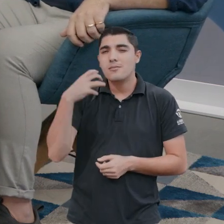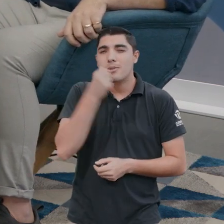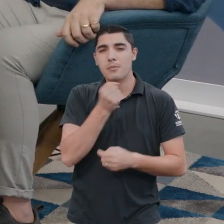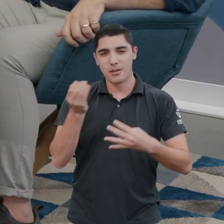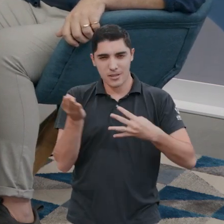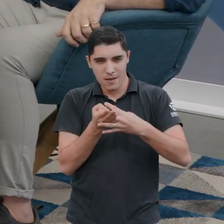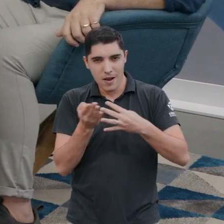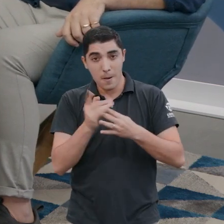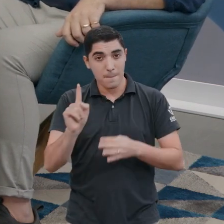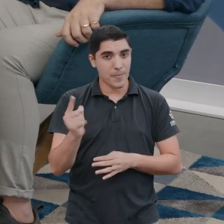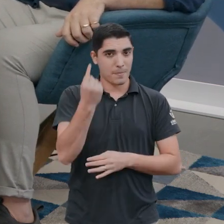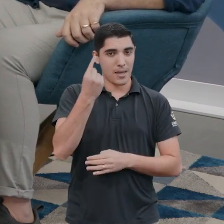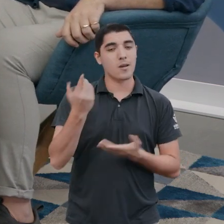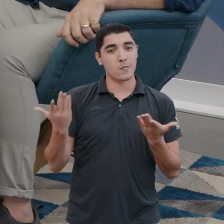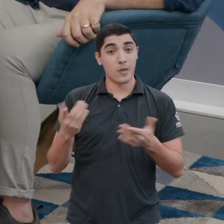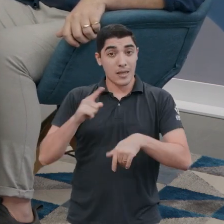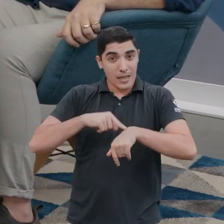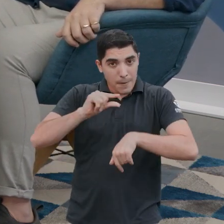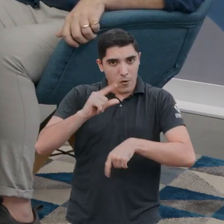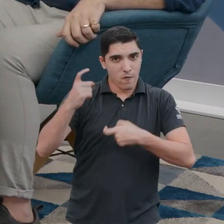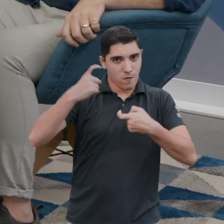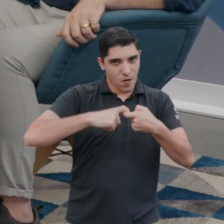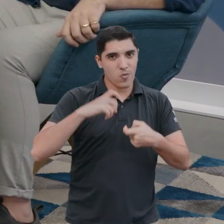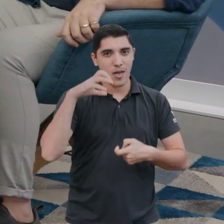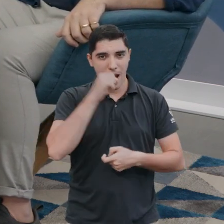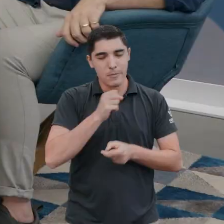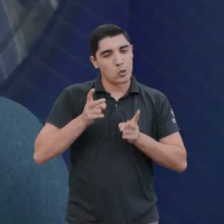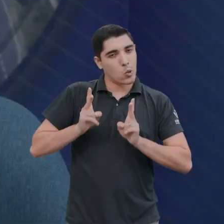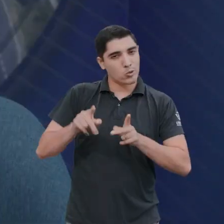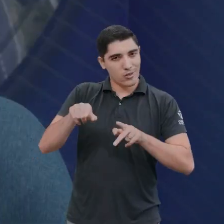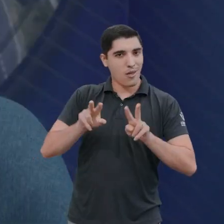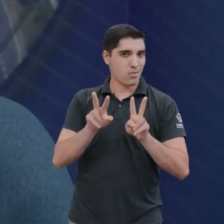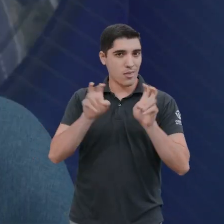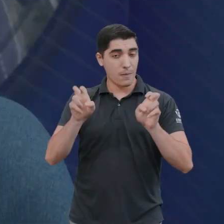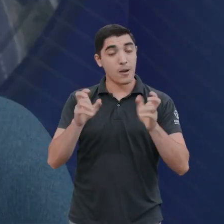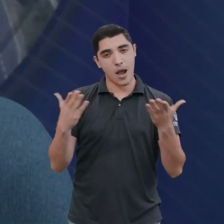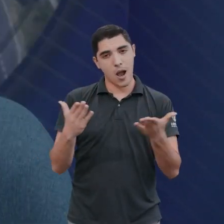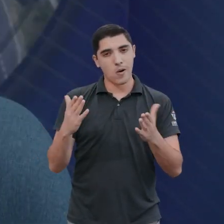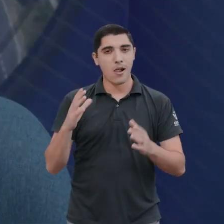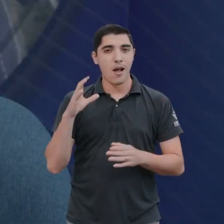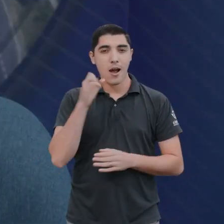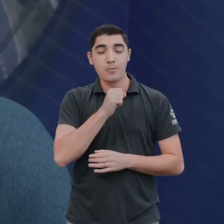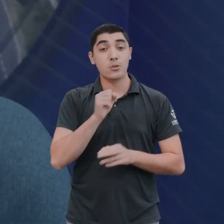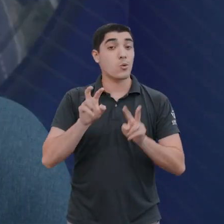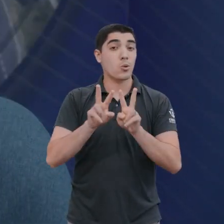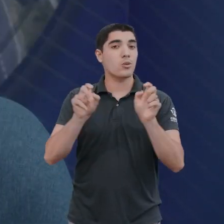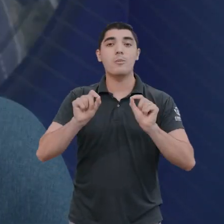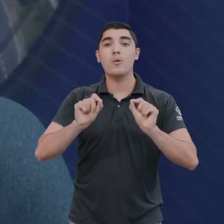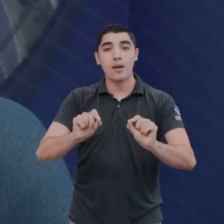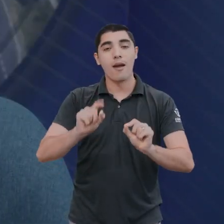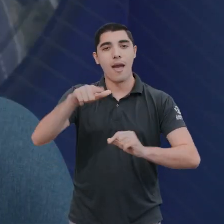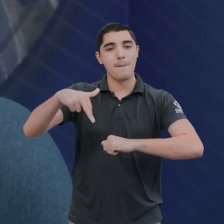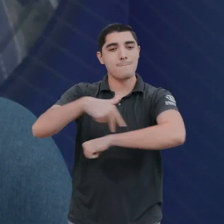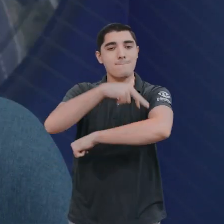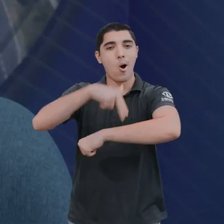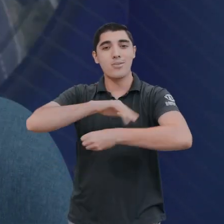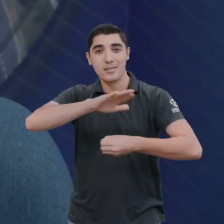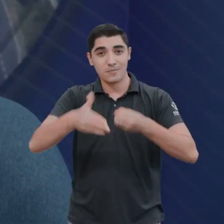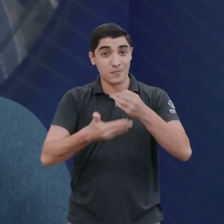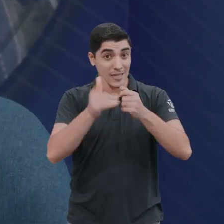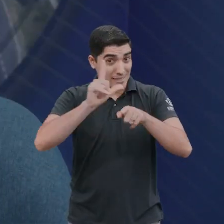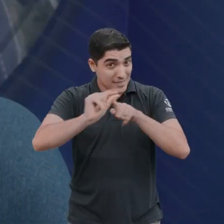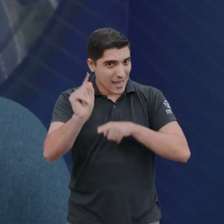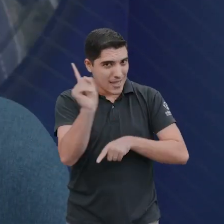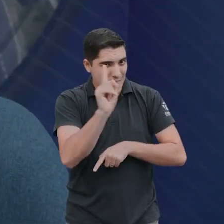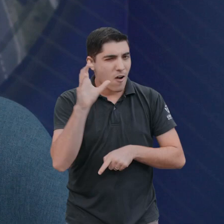para a nossa primeira pausa de hoje, então. Daqui a pouquinho a gente volta a conversar sobre o assunto. O Diálogos da Cidade hoje está falando sobre moda